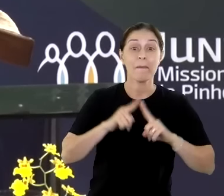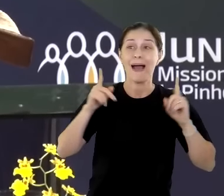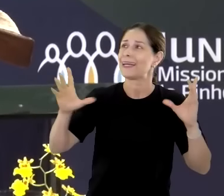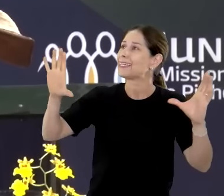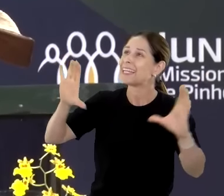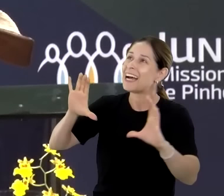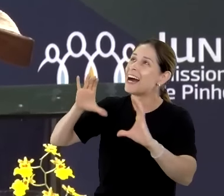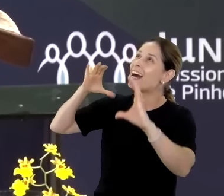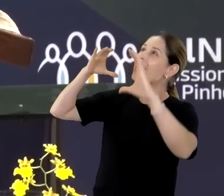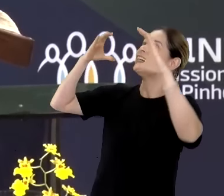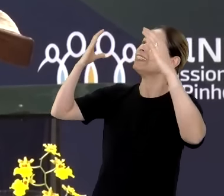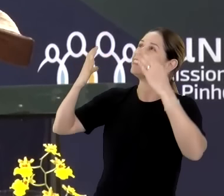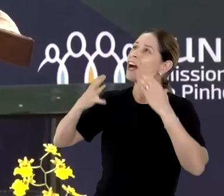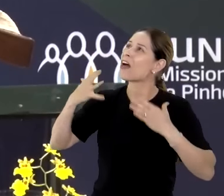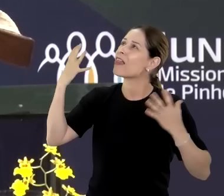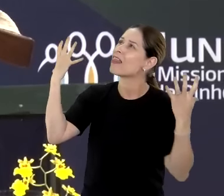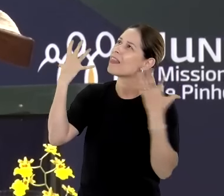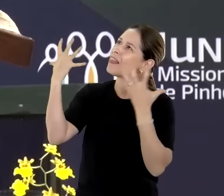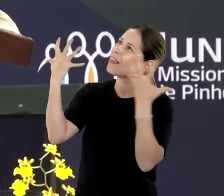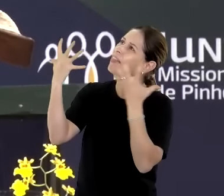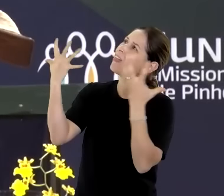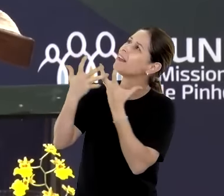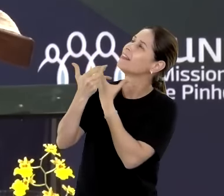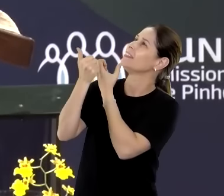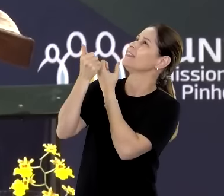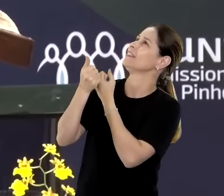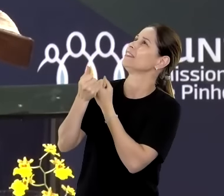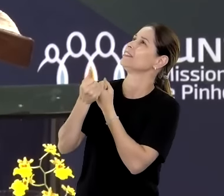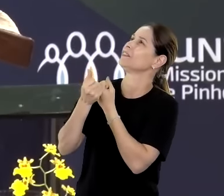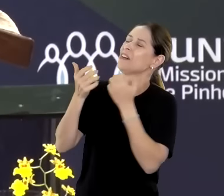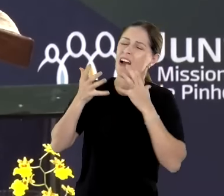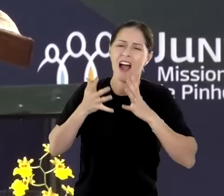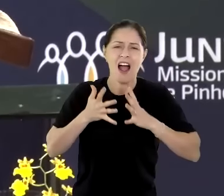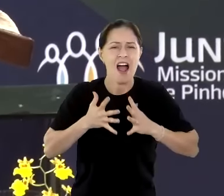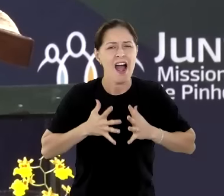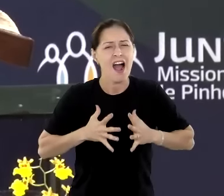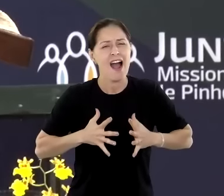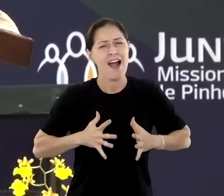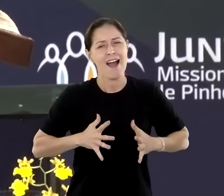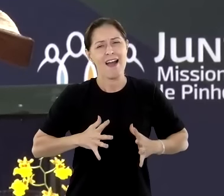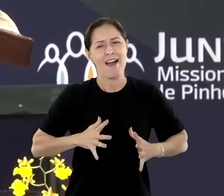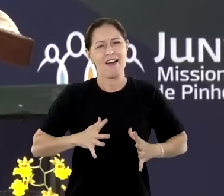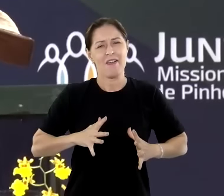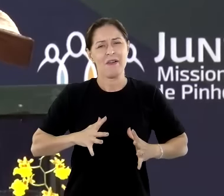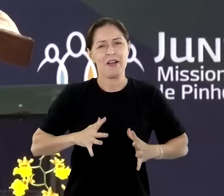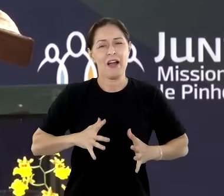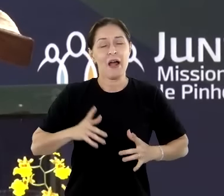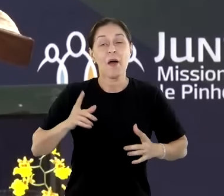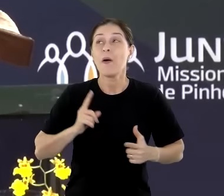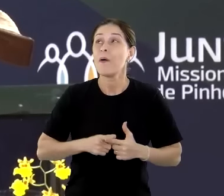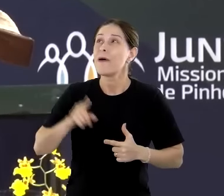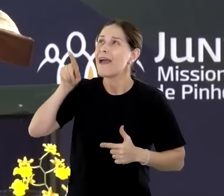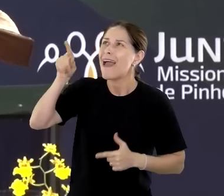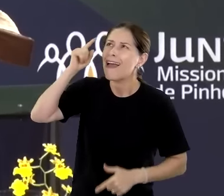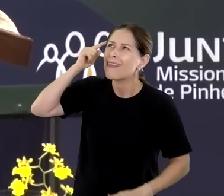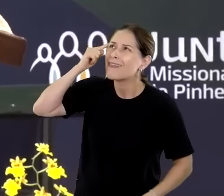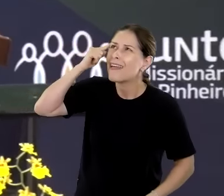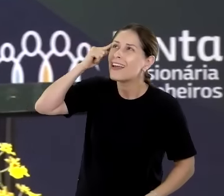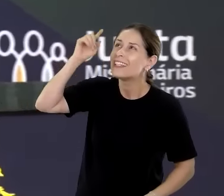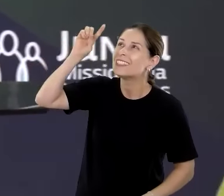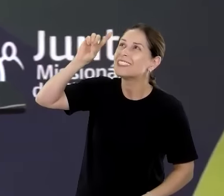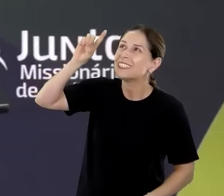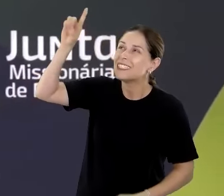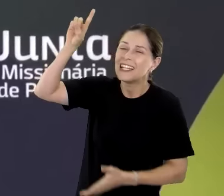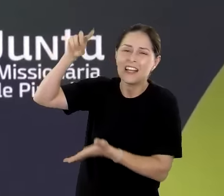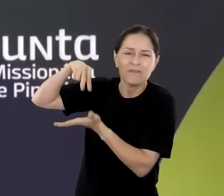cantam. Sabe por que elas cantam? Porque elas sabem que o Pai as sustenta, que Deus as sustenta, que elas não